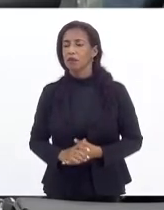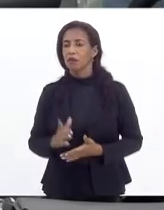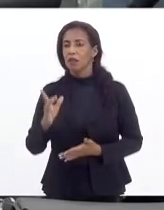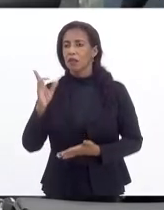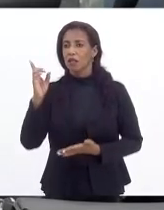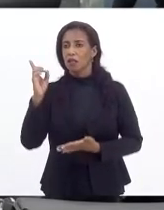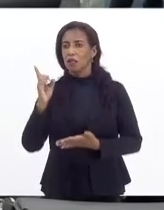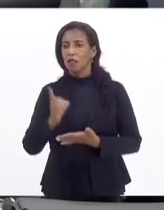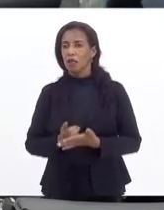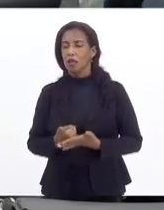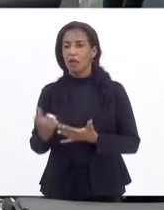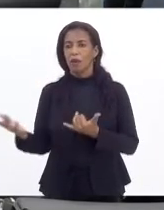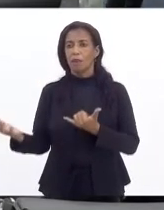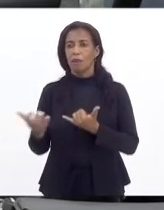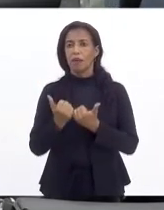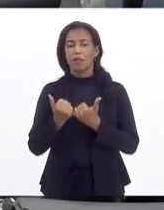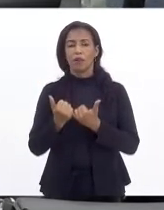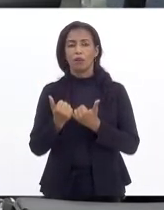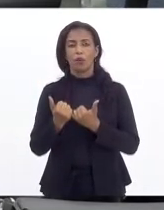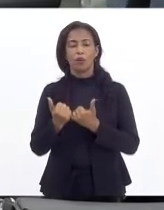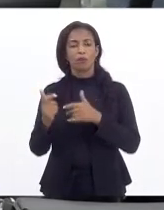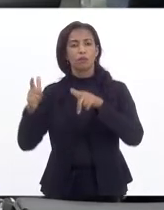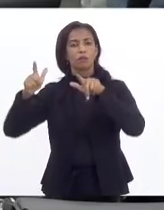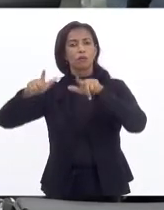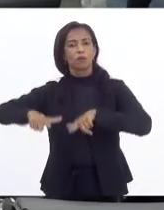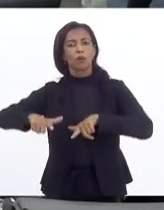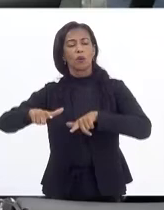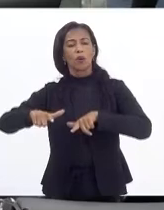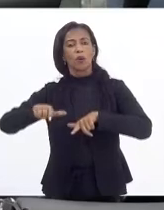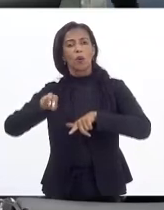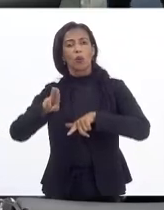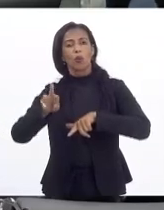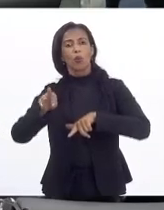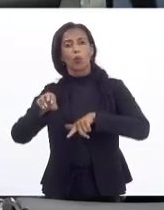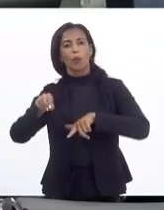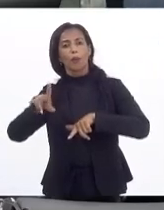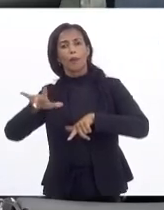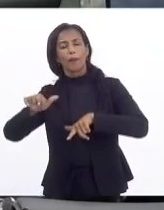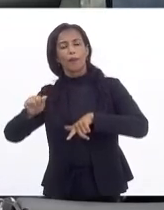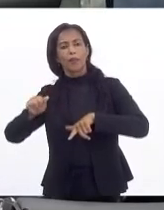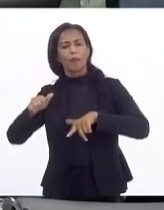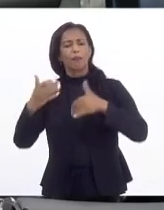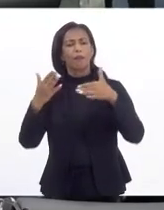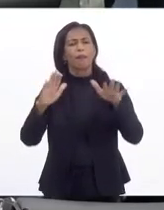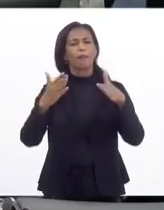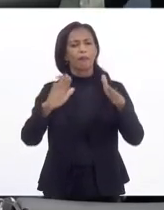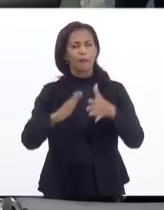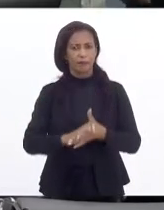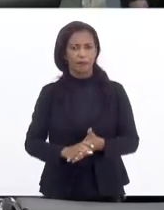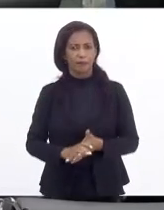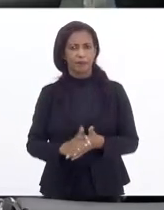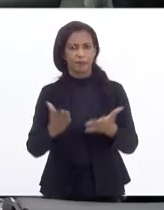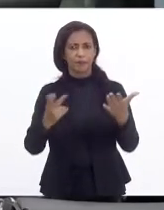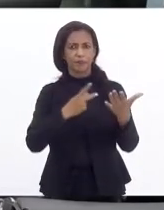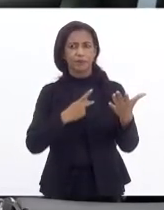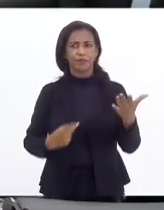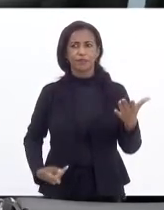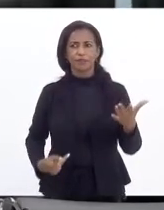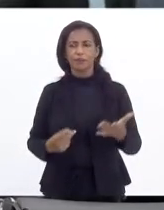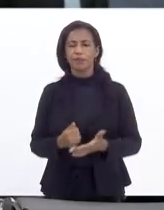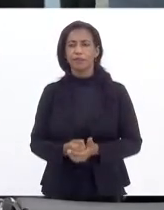declarando o patrimônio imaterial, exatamente o Armazém da Utopia. De maneira que, olha, parabéns para Vossa